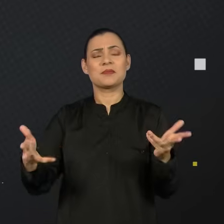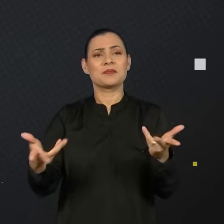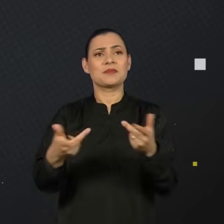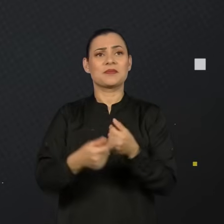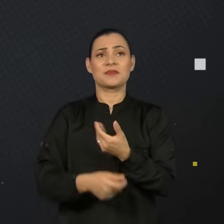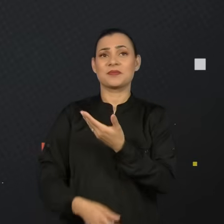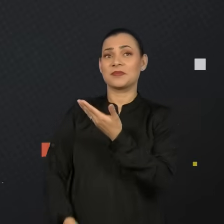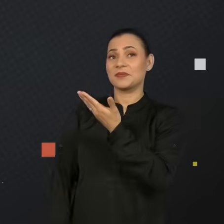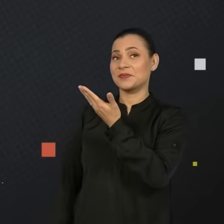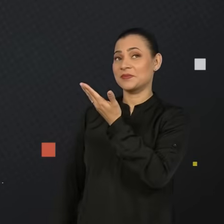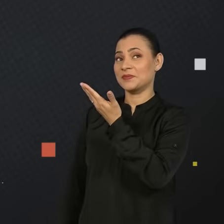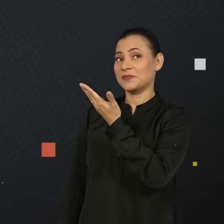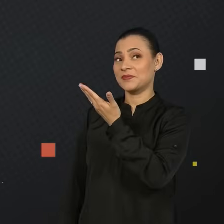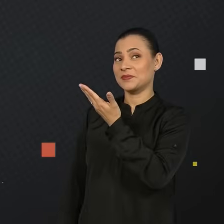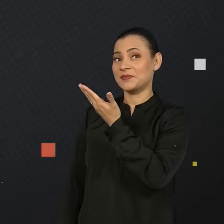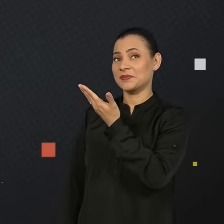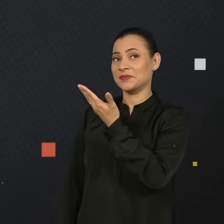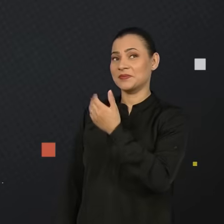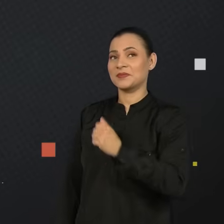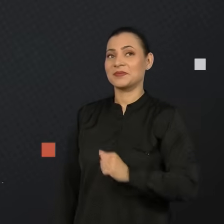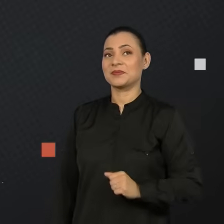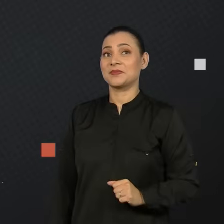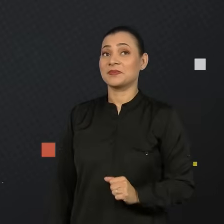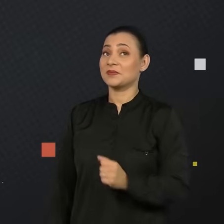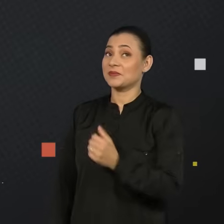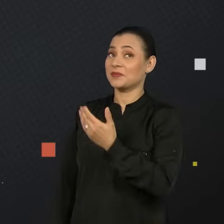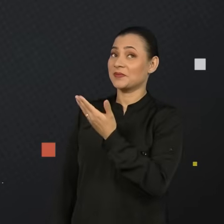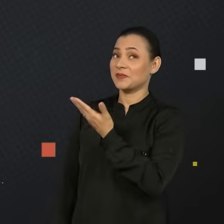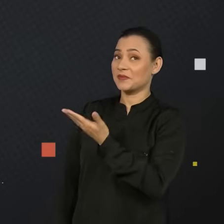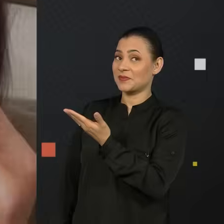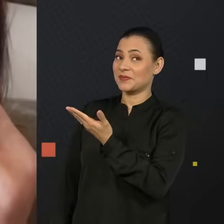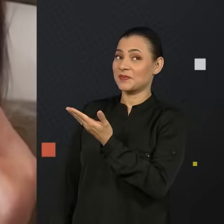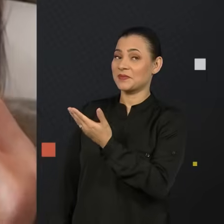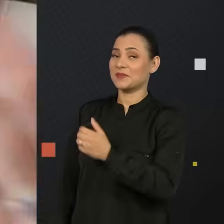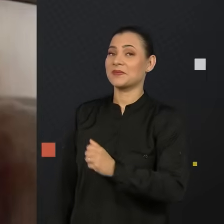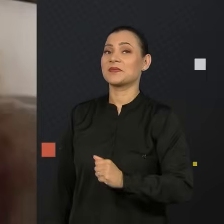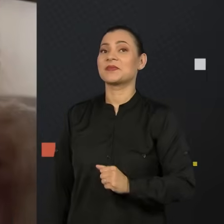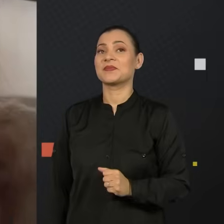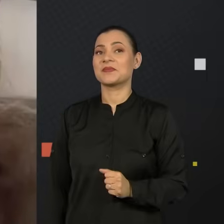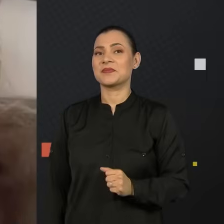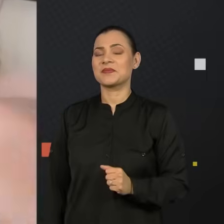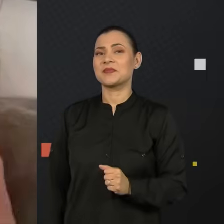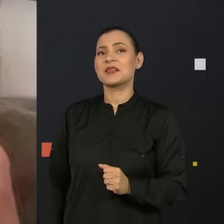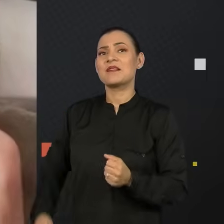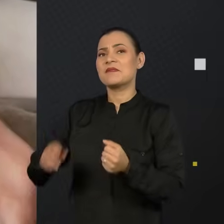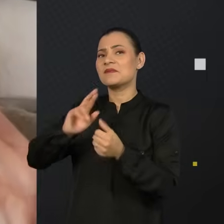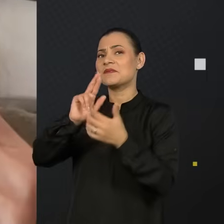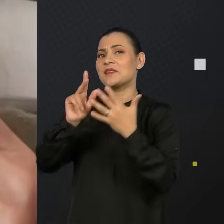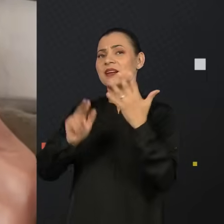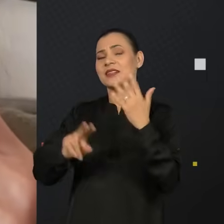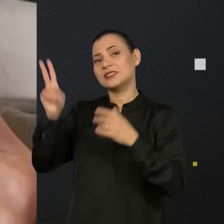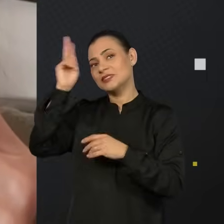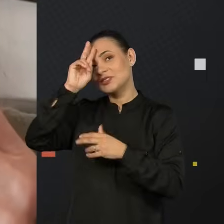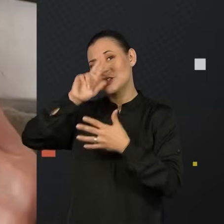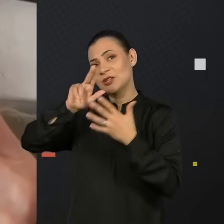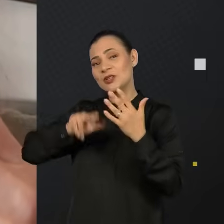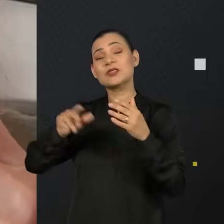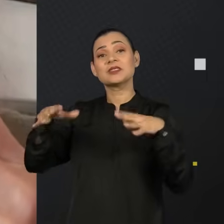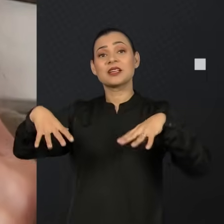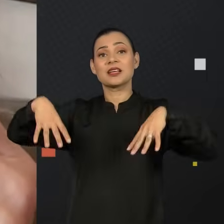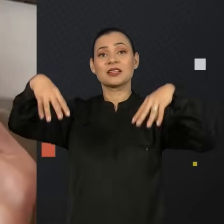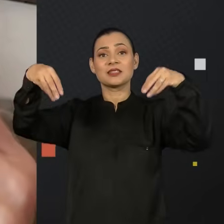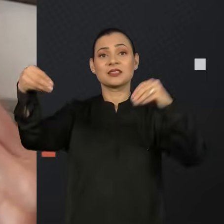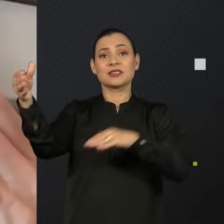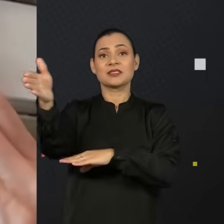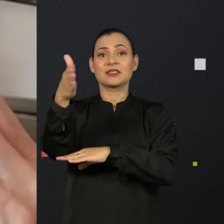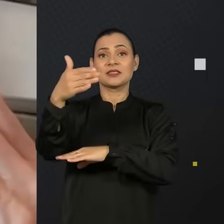Sabadão Joia, Senta que lá vem história, e todas as histórias do Castelo Rá-Tim-Bum, todos os livros,